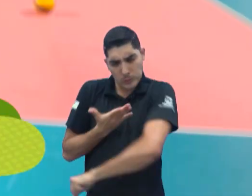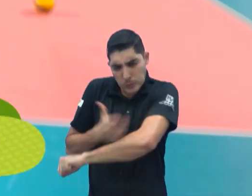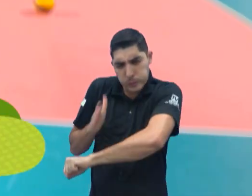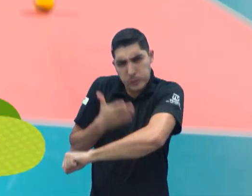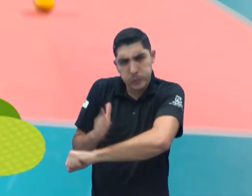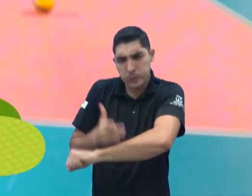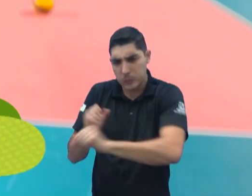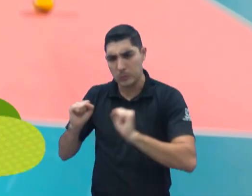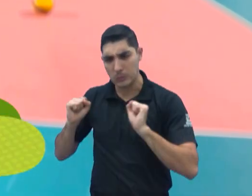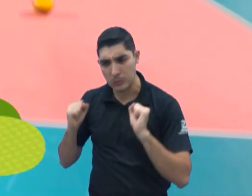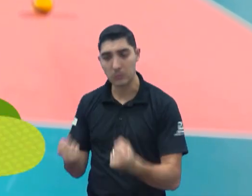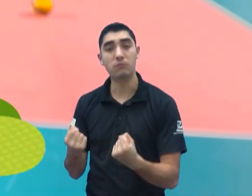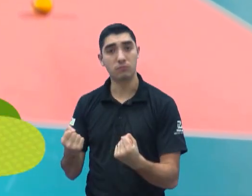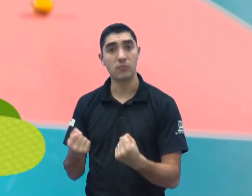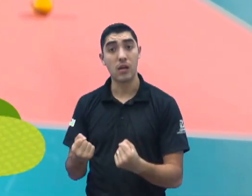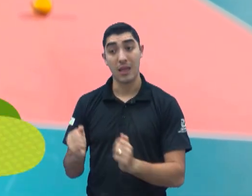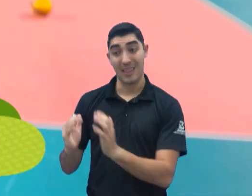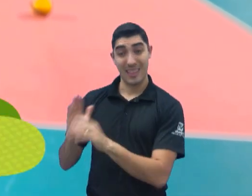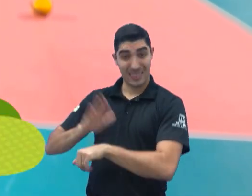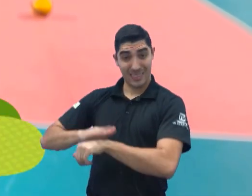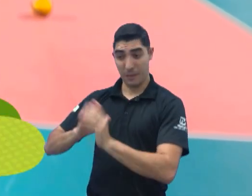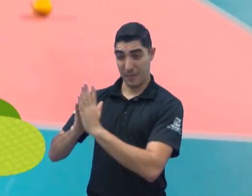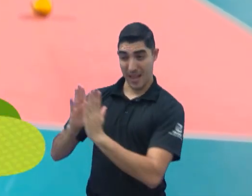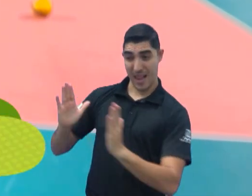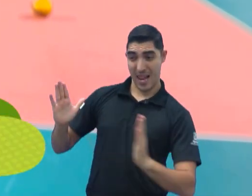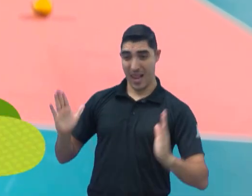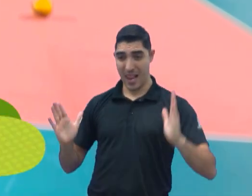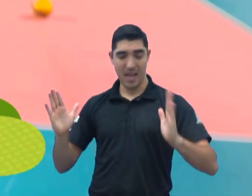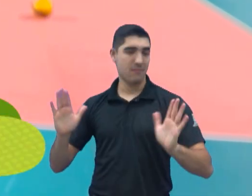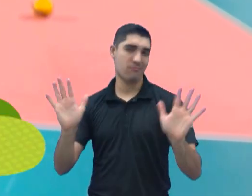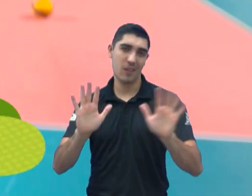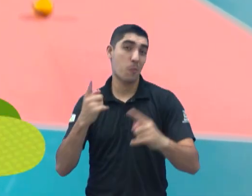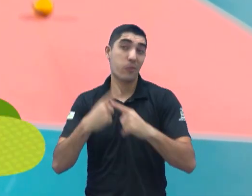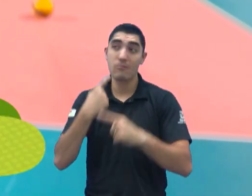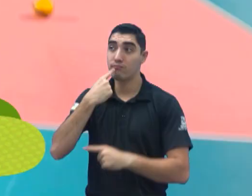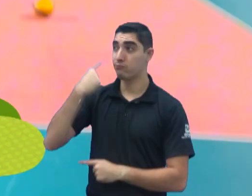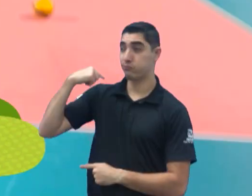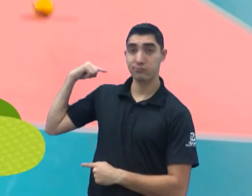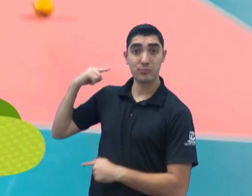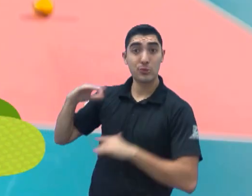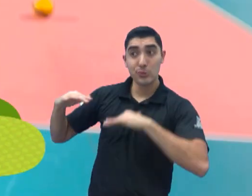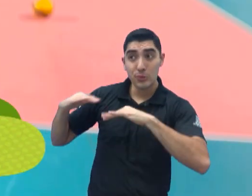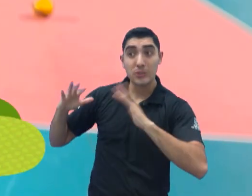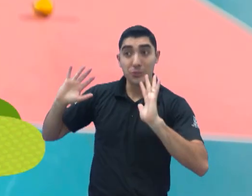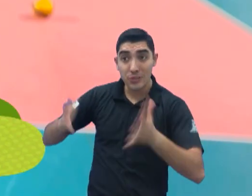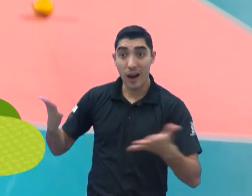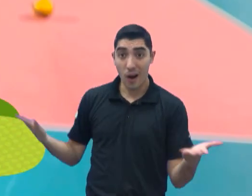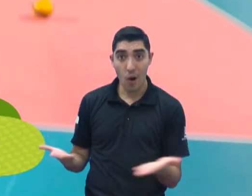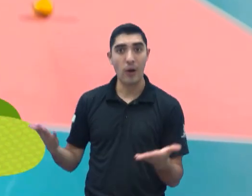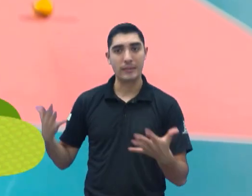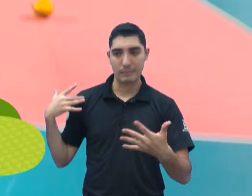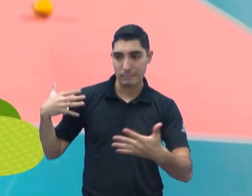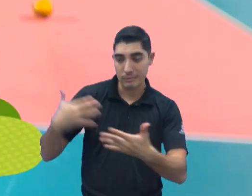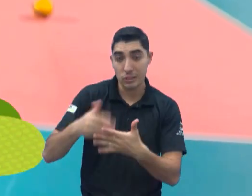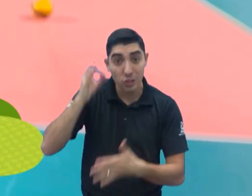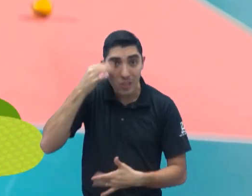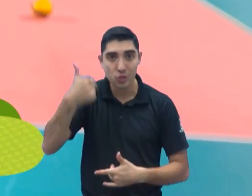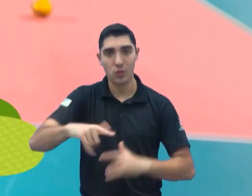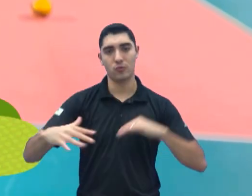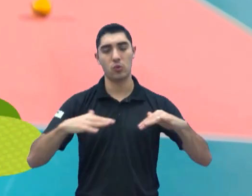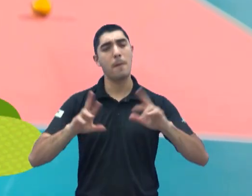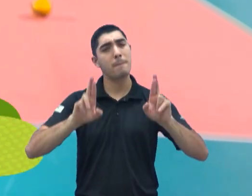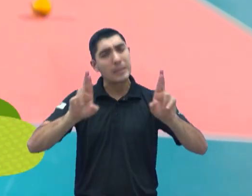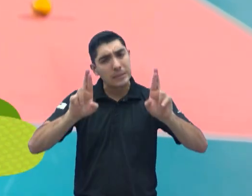um tempo grande de treinamento entre um jogo e outro, porque o espaço foi curto, mas a gente espera que a gente consiga manter o nosso nível de atuação do último